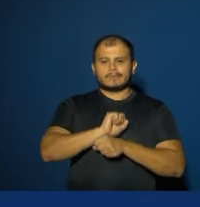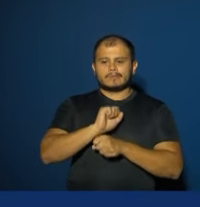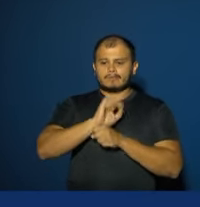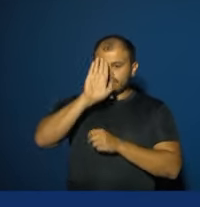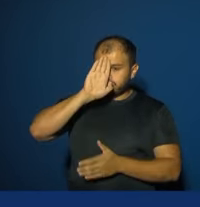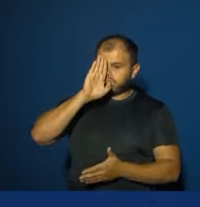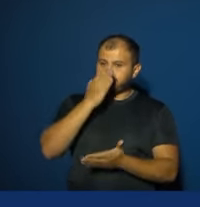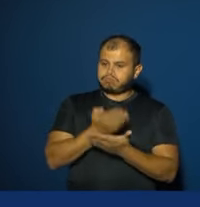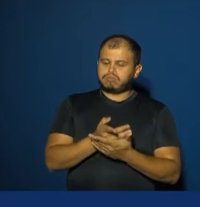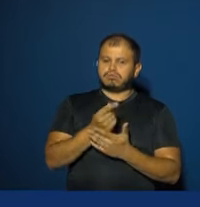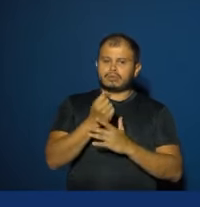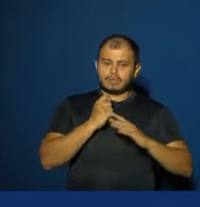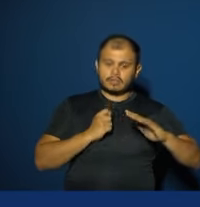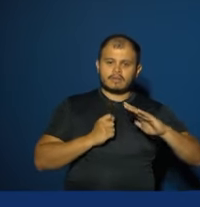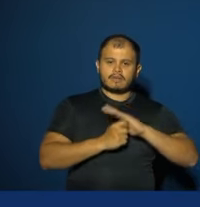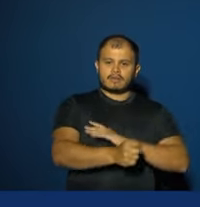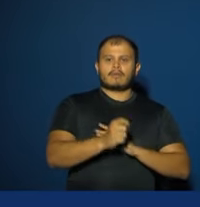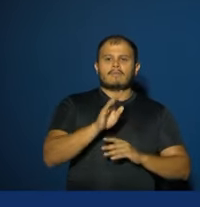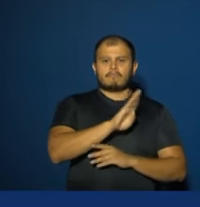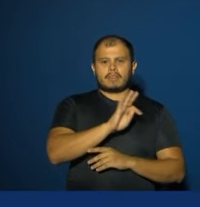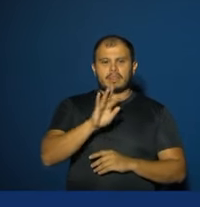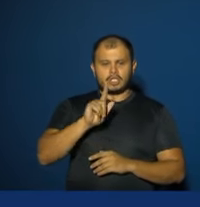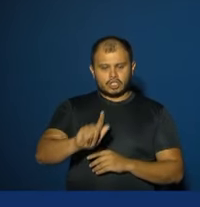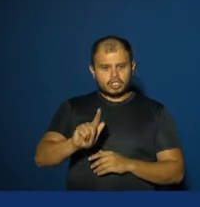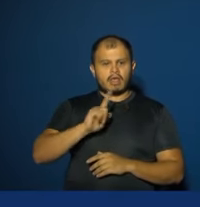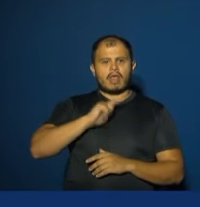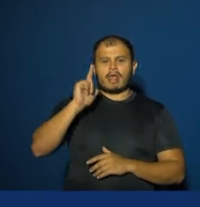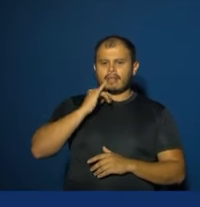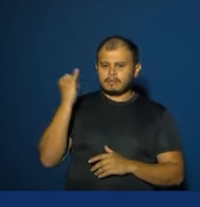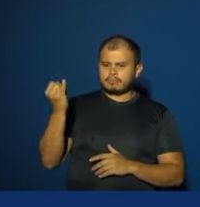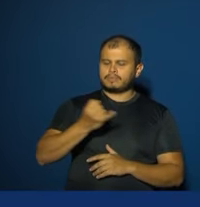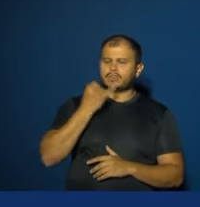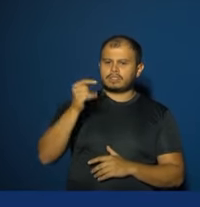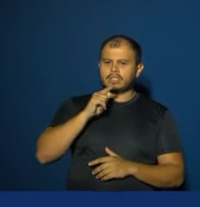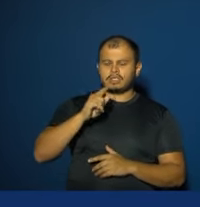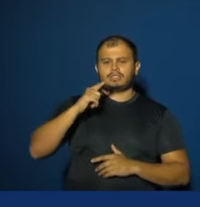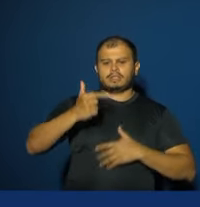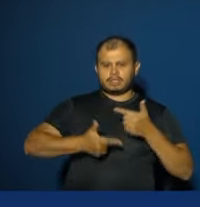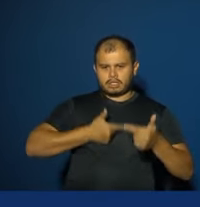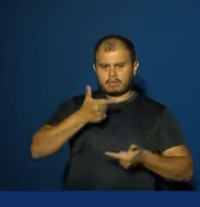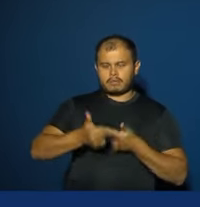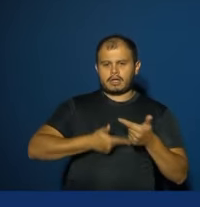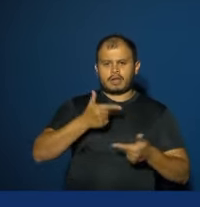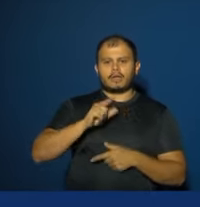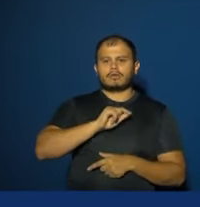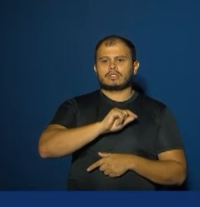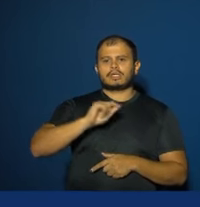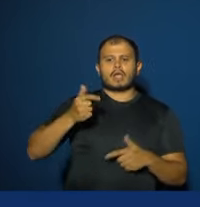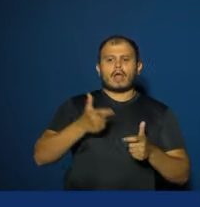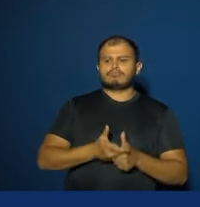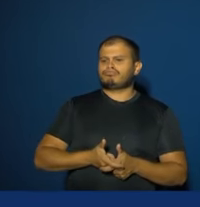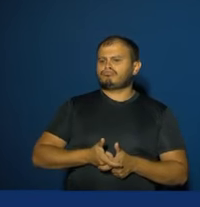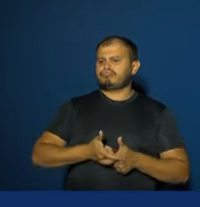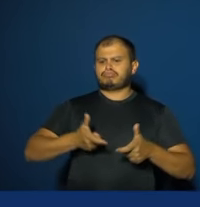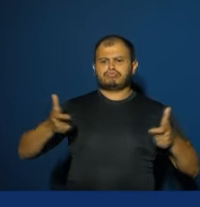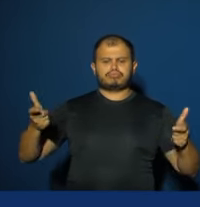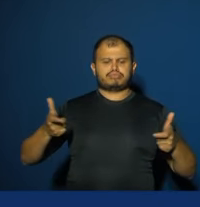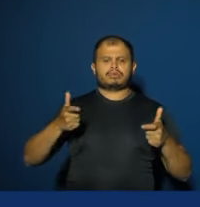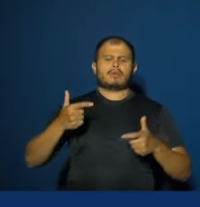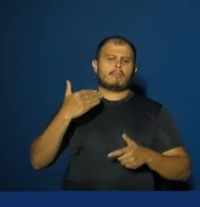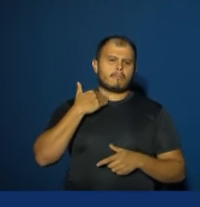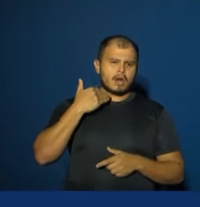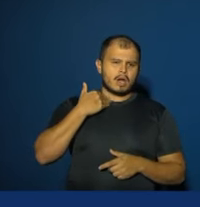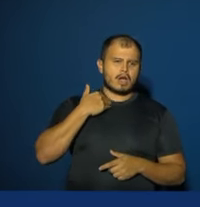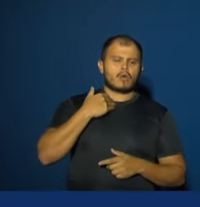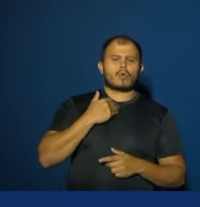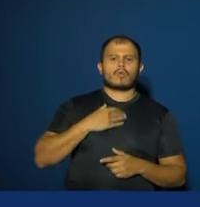instituições que ajudam a gente betg é um agente relevante nessa jornada os os grandes públicos os bancos eh públicos e privados